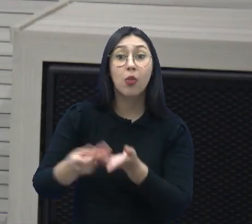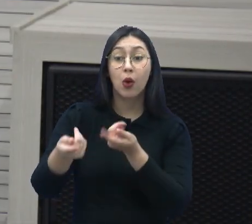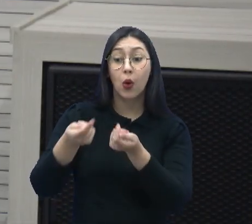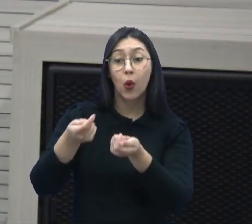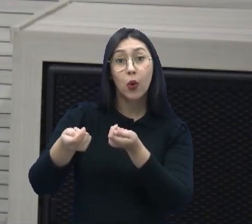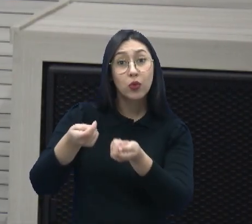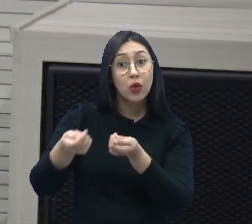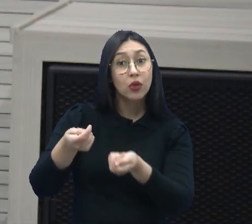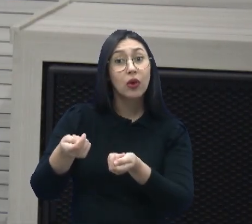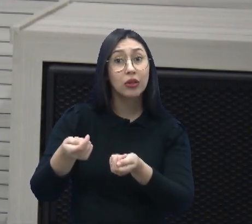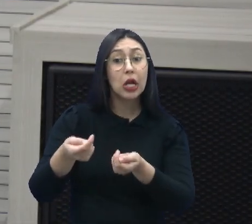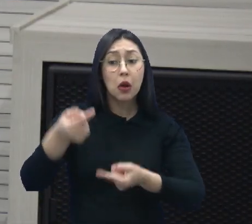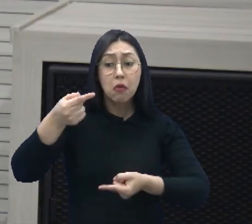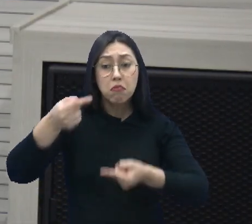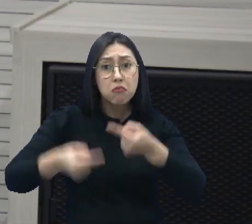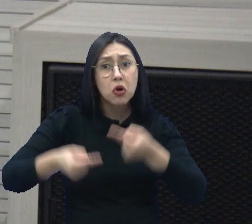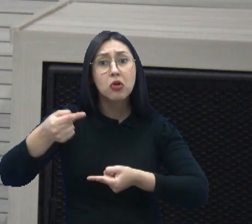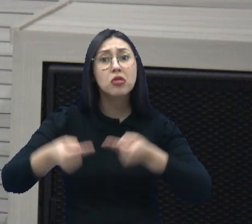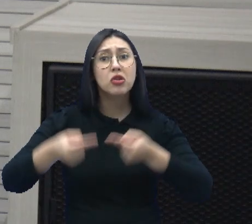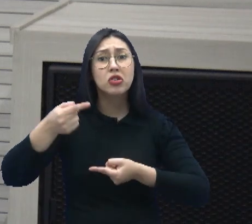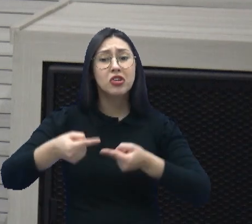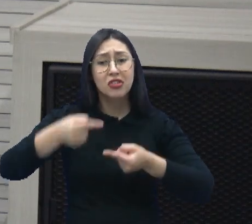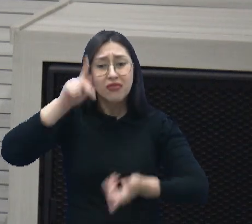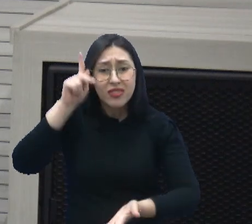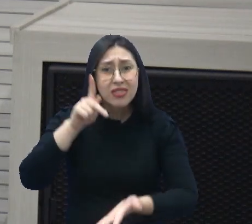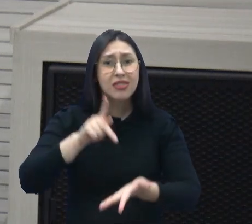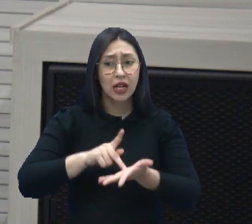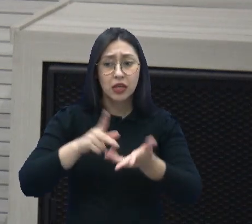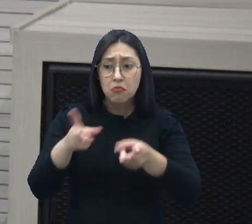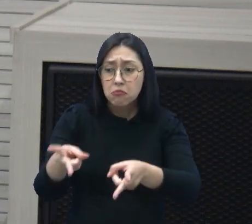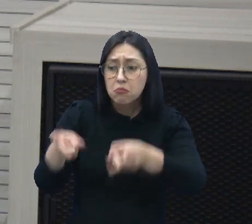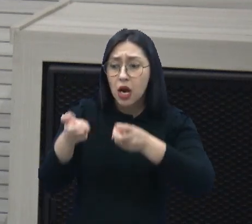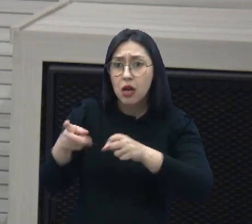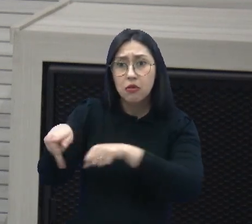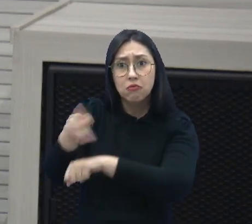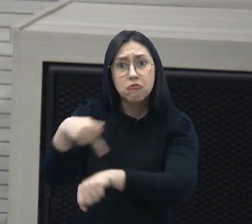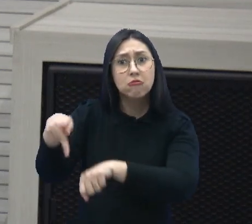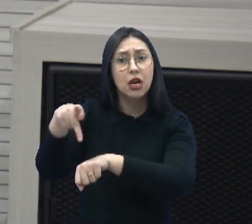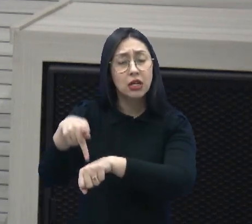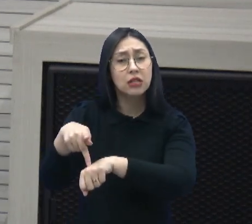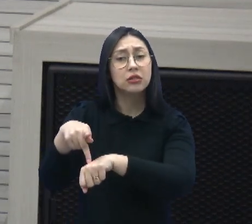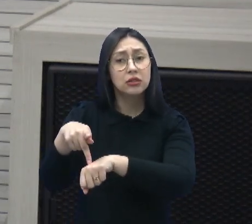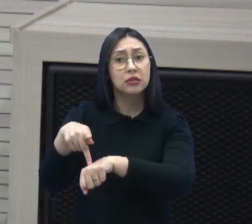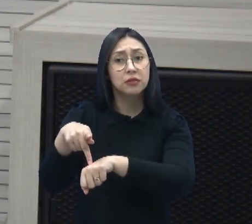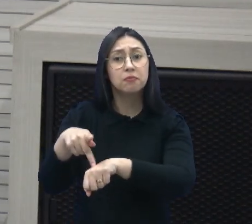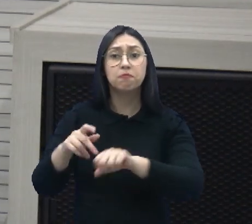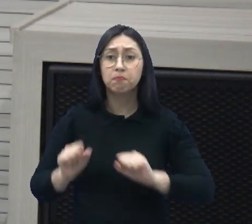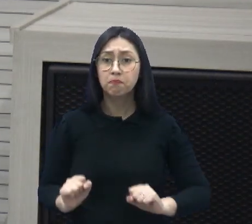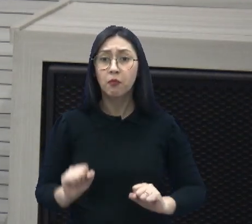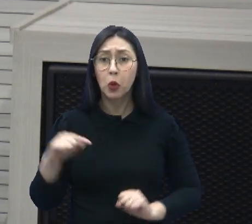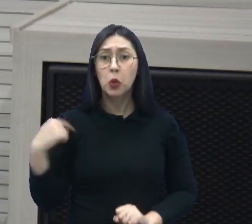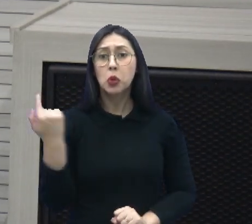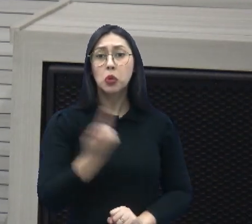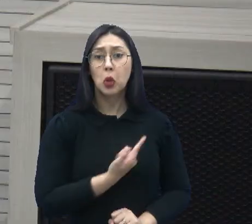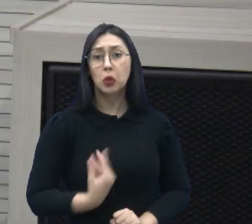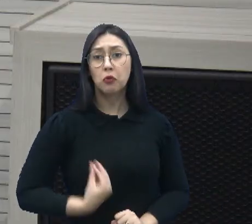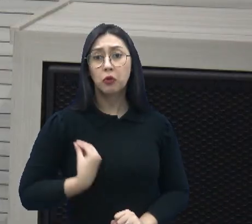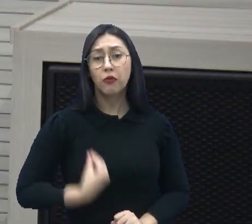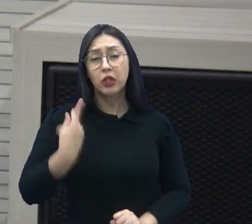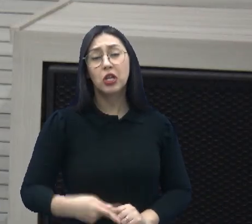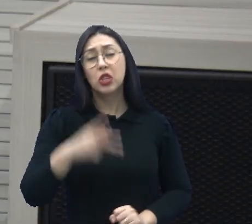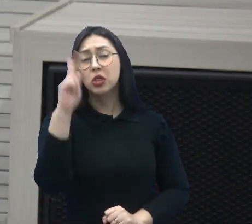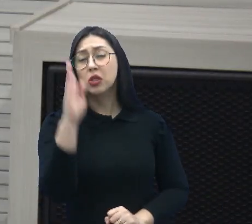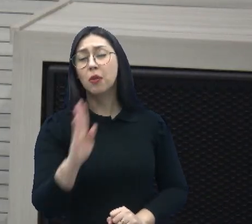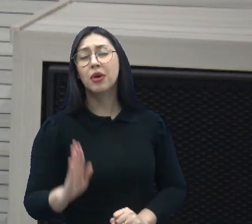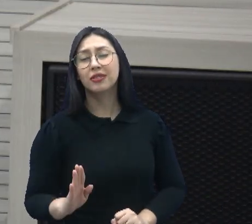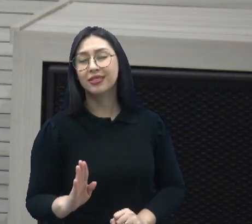uma política de fato, de olhar para dentro do país, ver as nossas necessidades. O que estamos vivendo no Brasil é algo